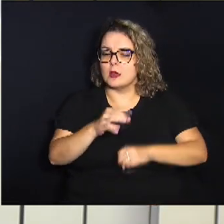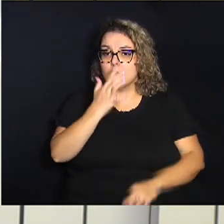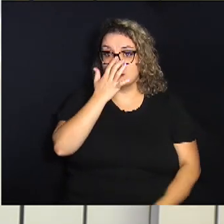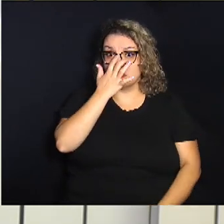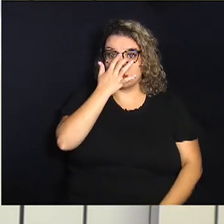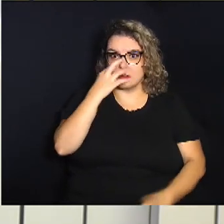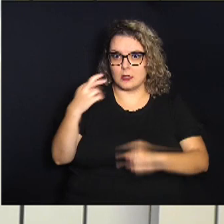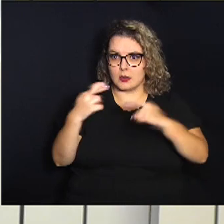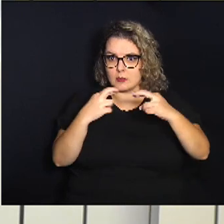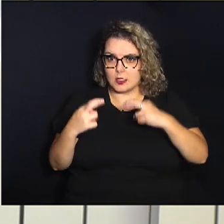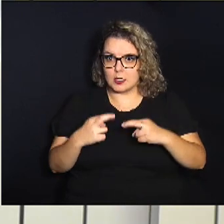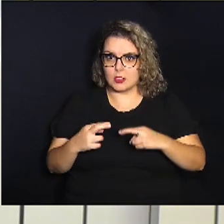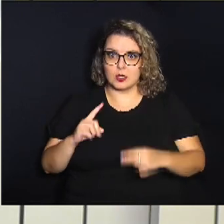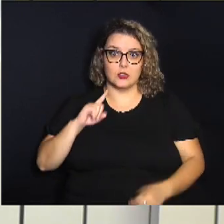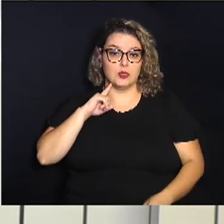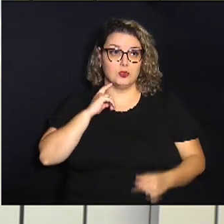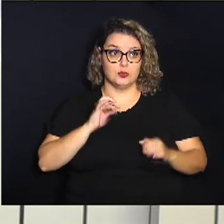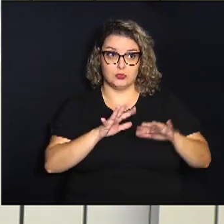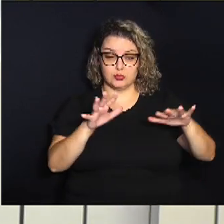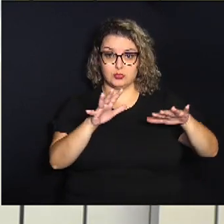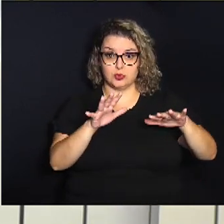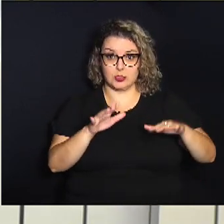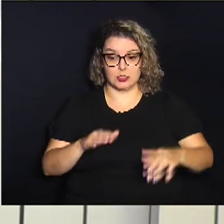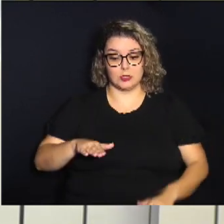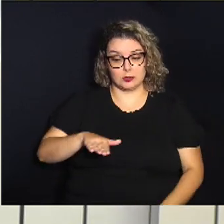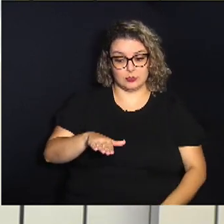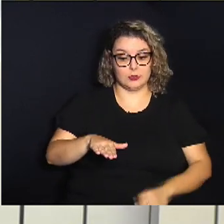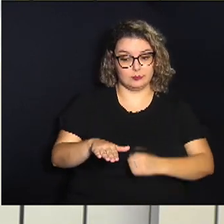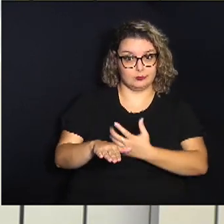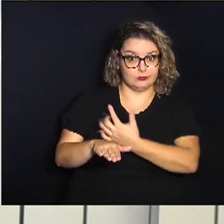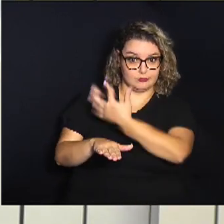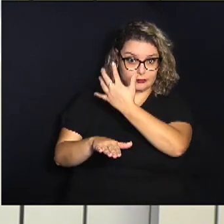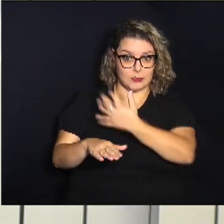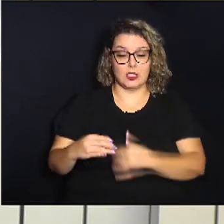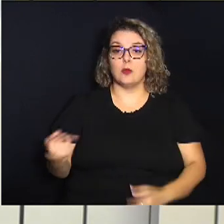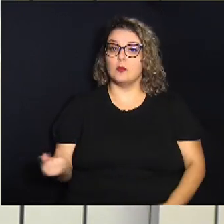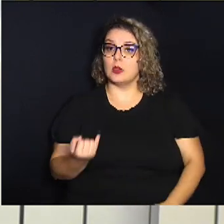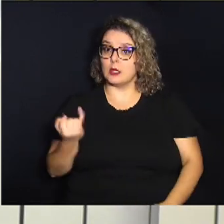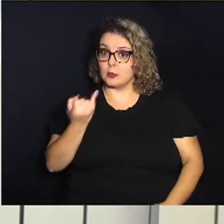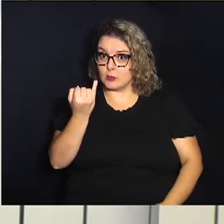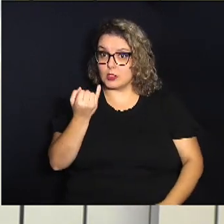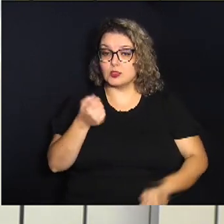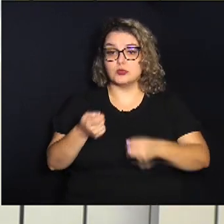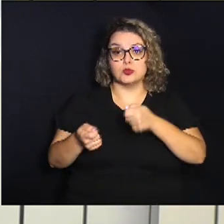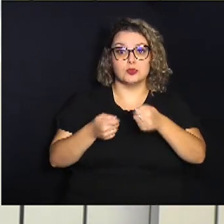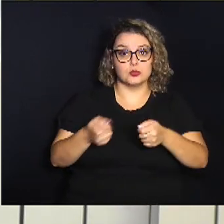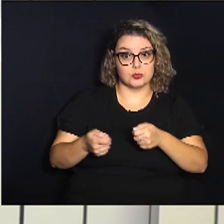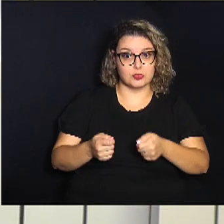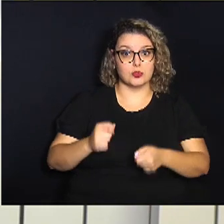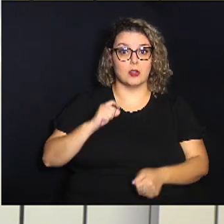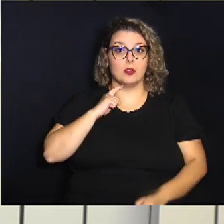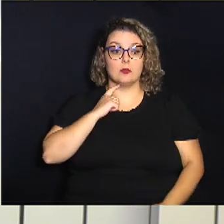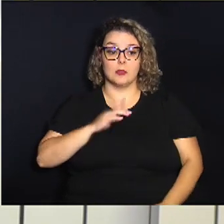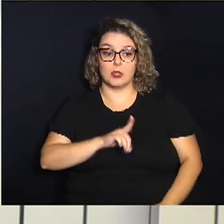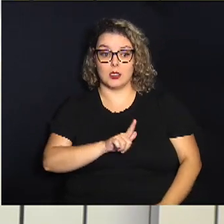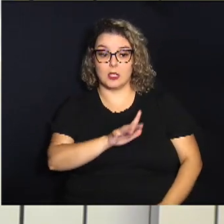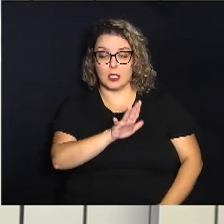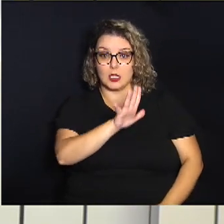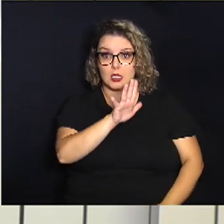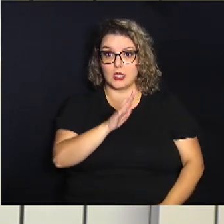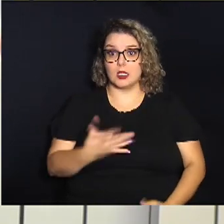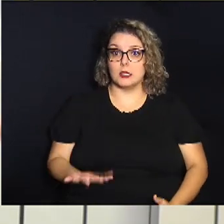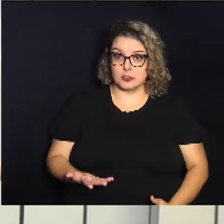emissão de poluentes nos veículos então sobre a importância de controlar a emissão de gases na atmosfera